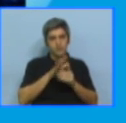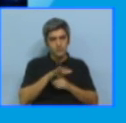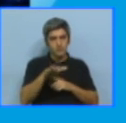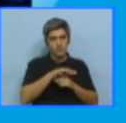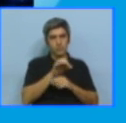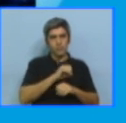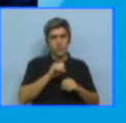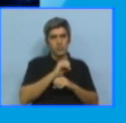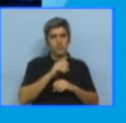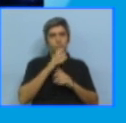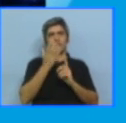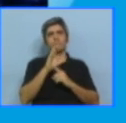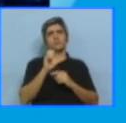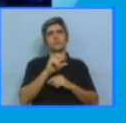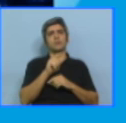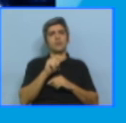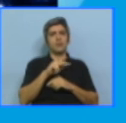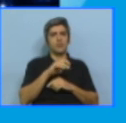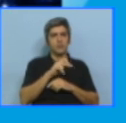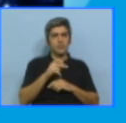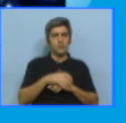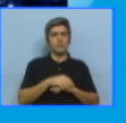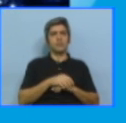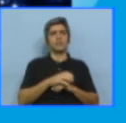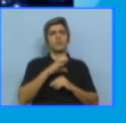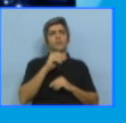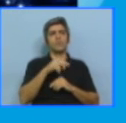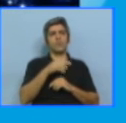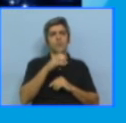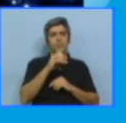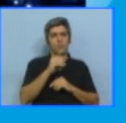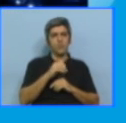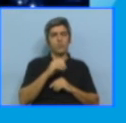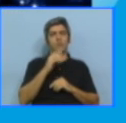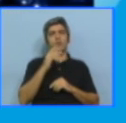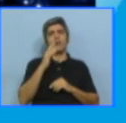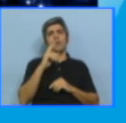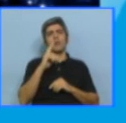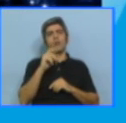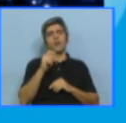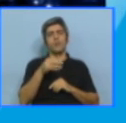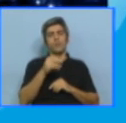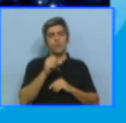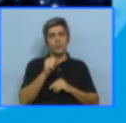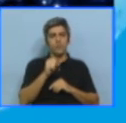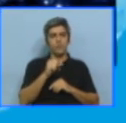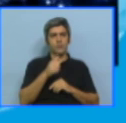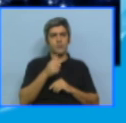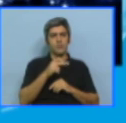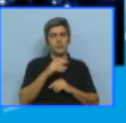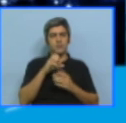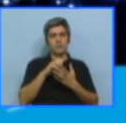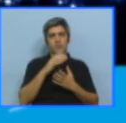o Quénia, o Congo, a República Centro-Africana, o Togo, o Ghana, o